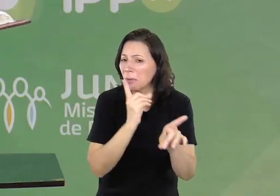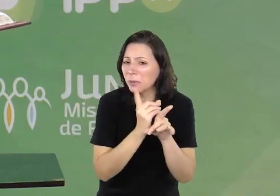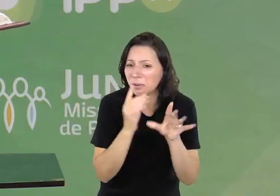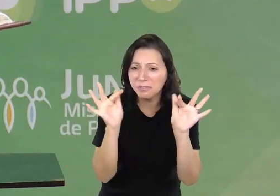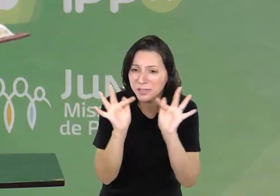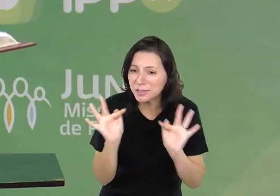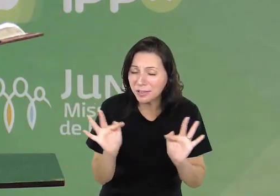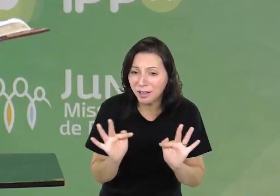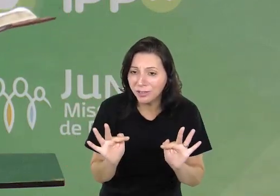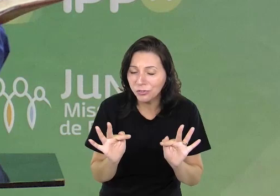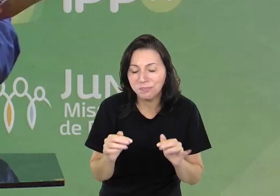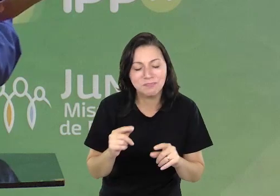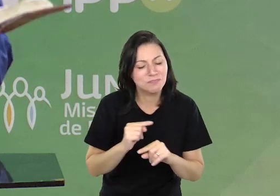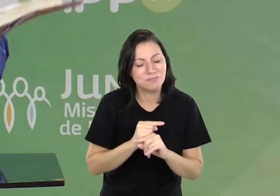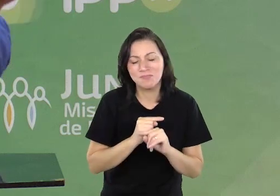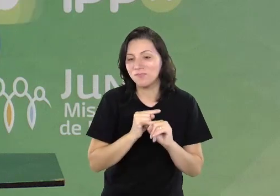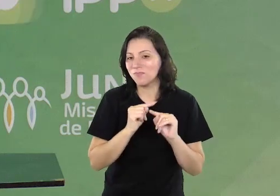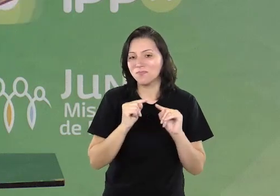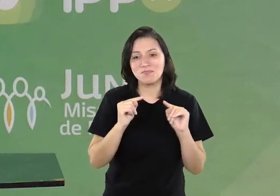tudo